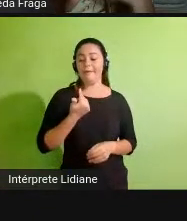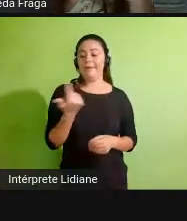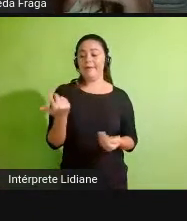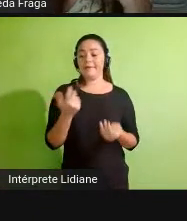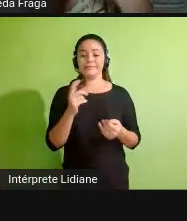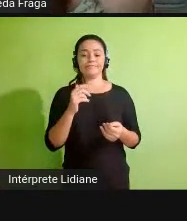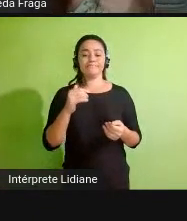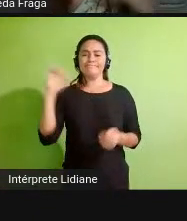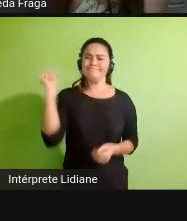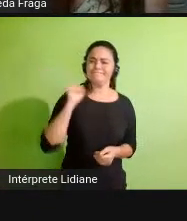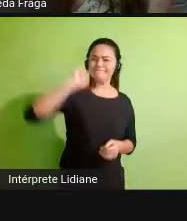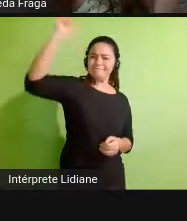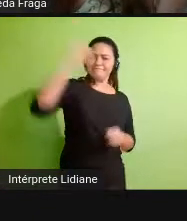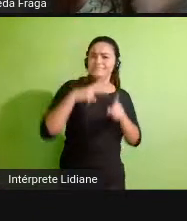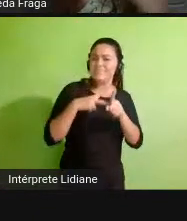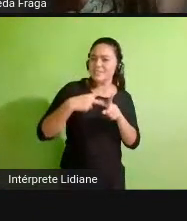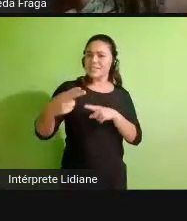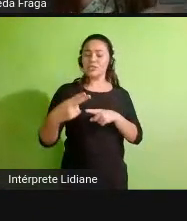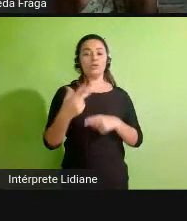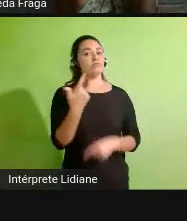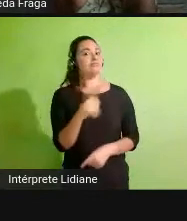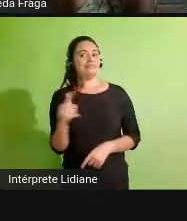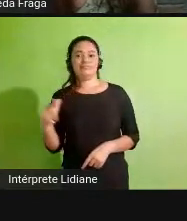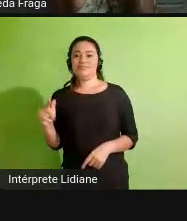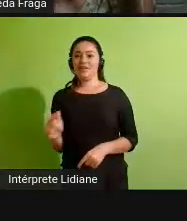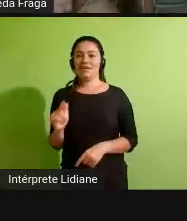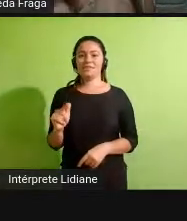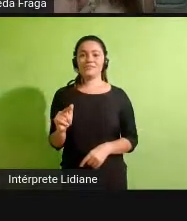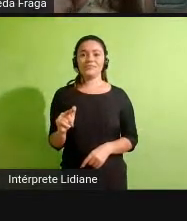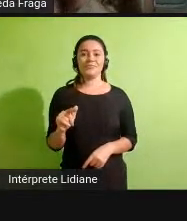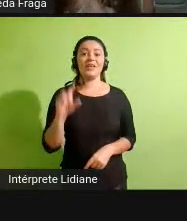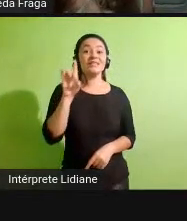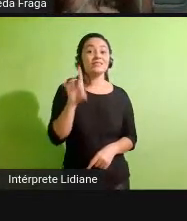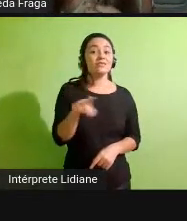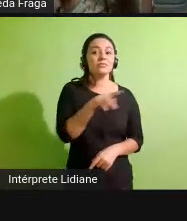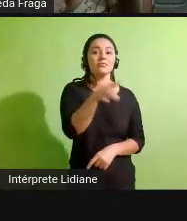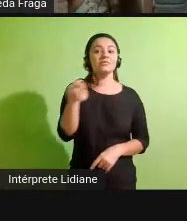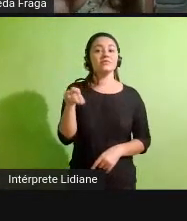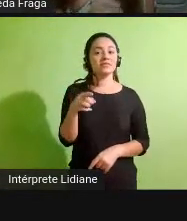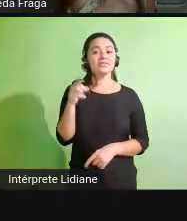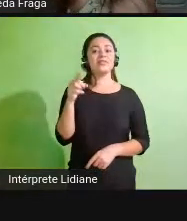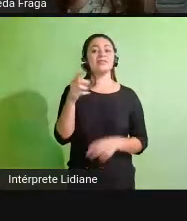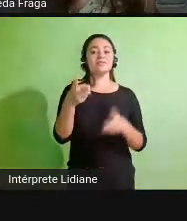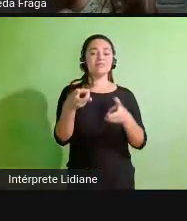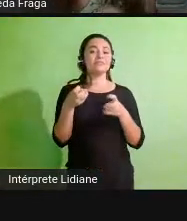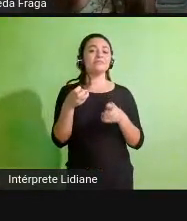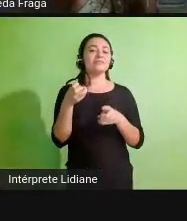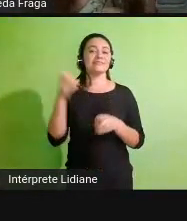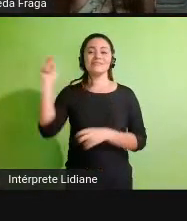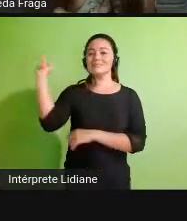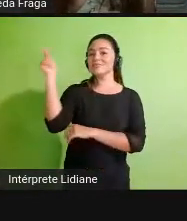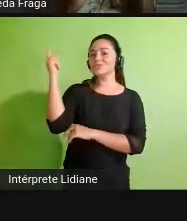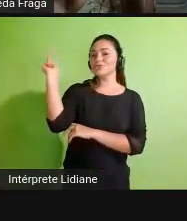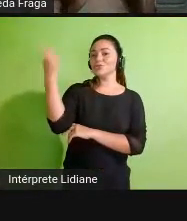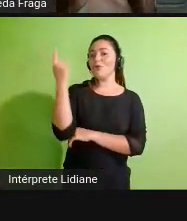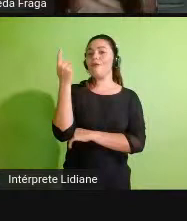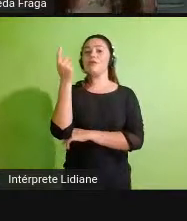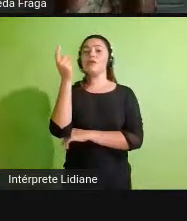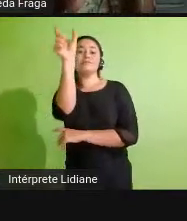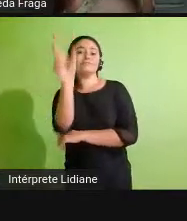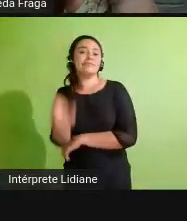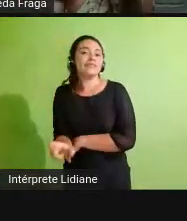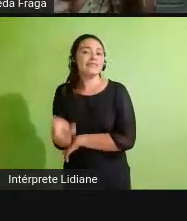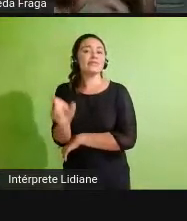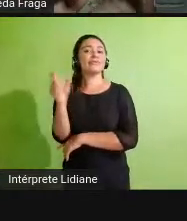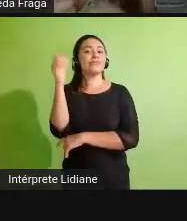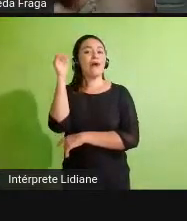ele é transportado para a pele de uma dessas personagens e ele vai escolhendo situações que vão